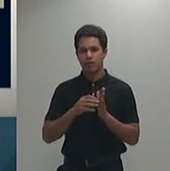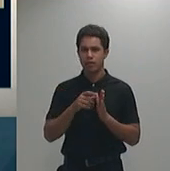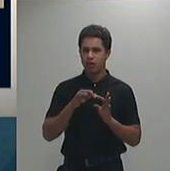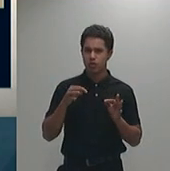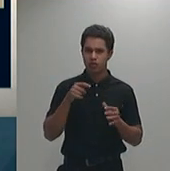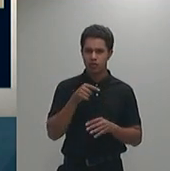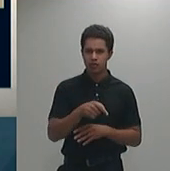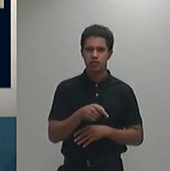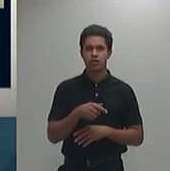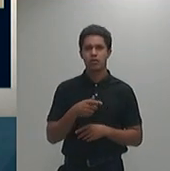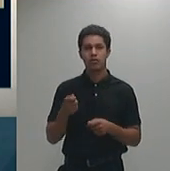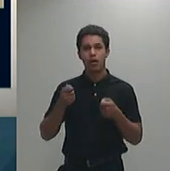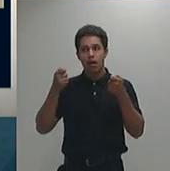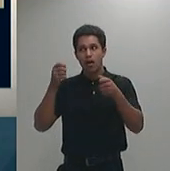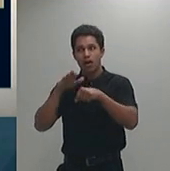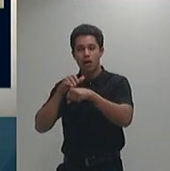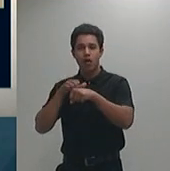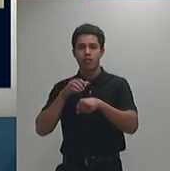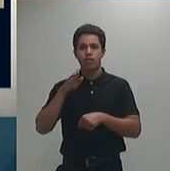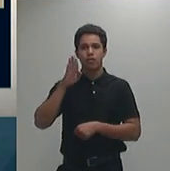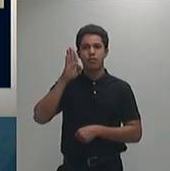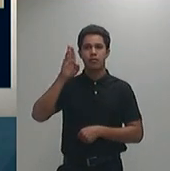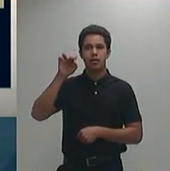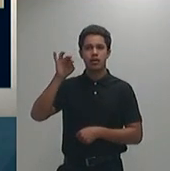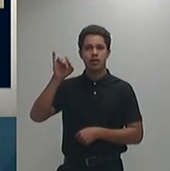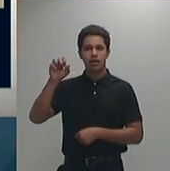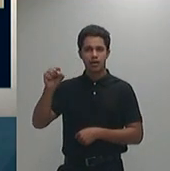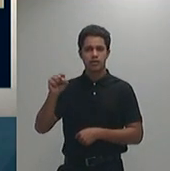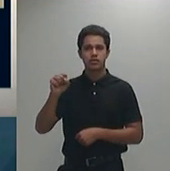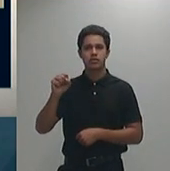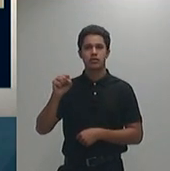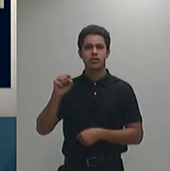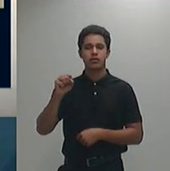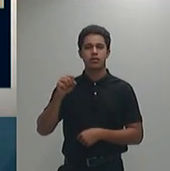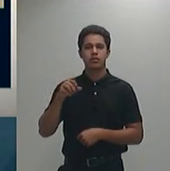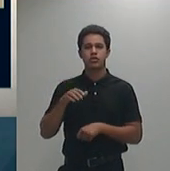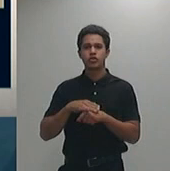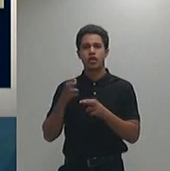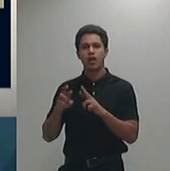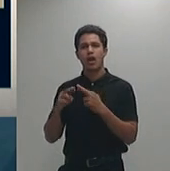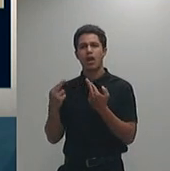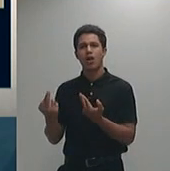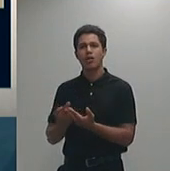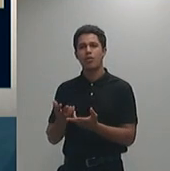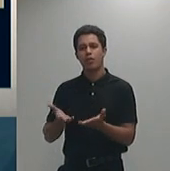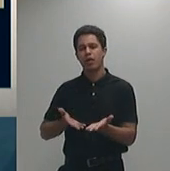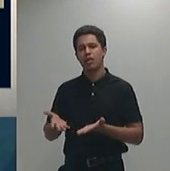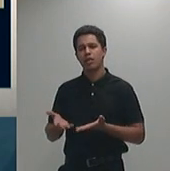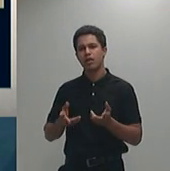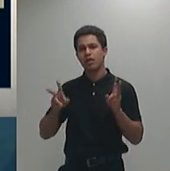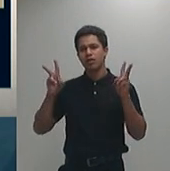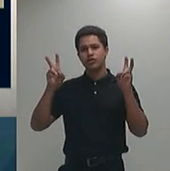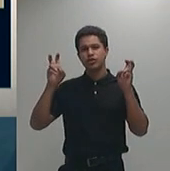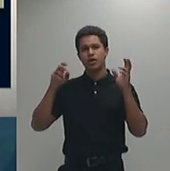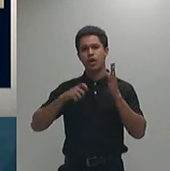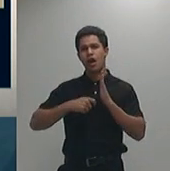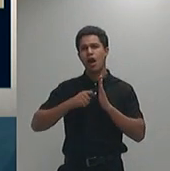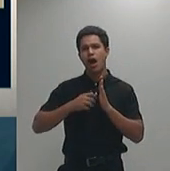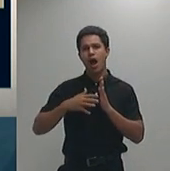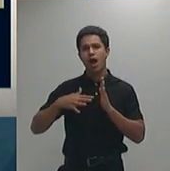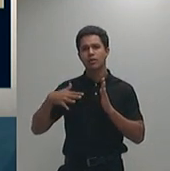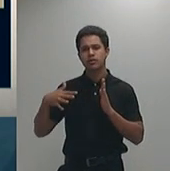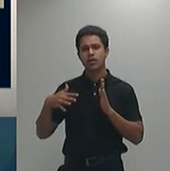convocação pelo BNDS pa de Assembleia para tratar de ações duas artigo